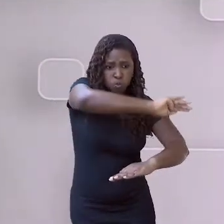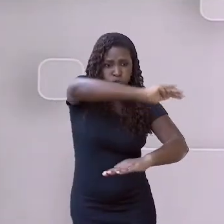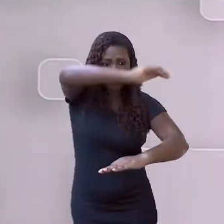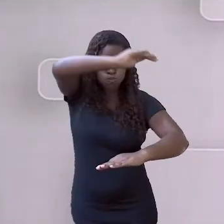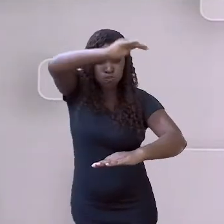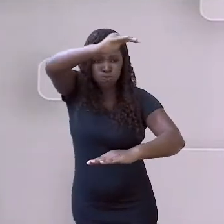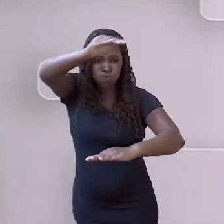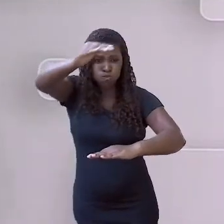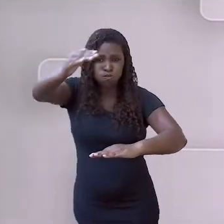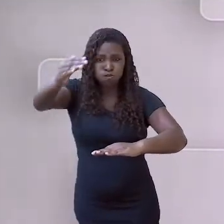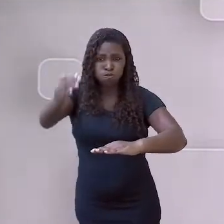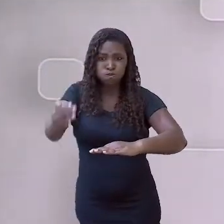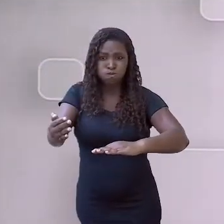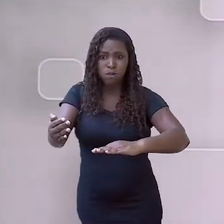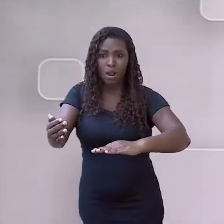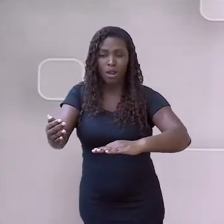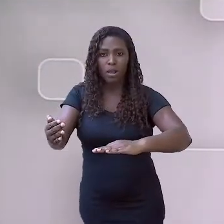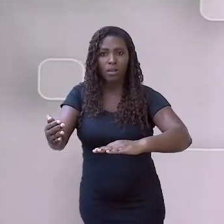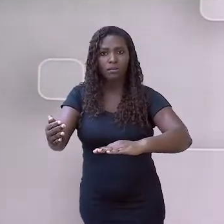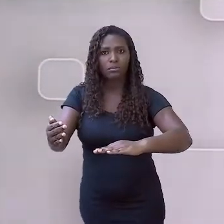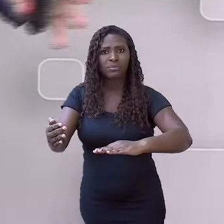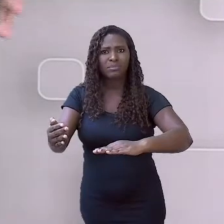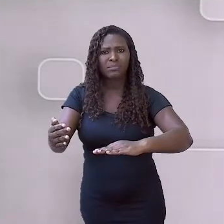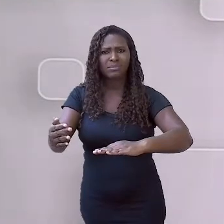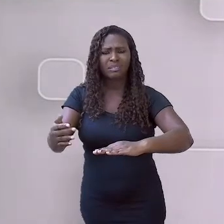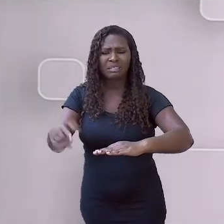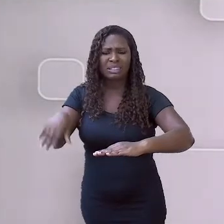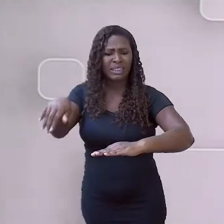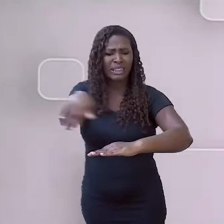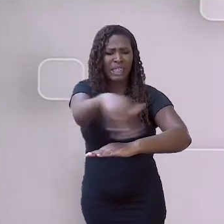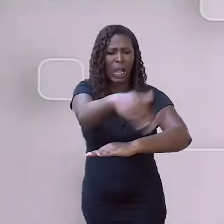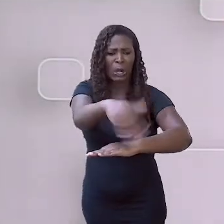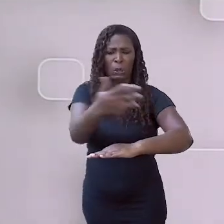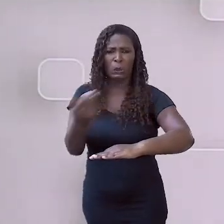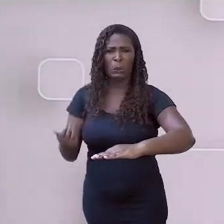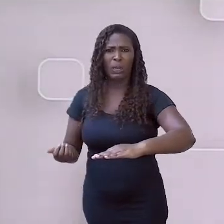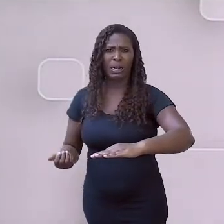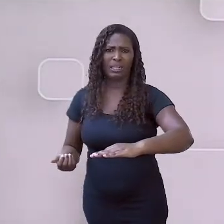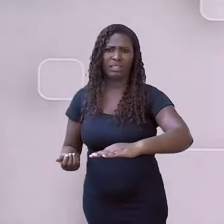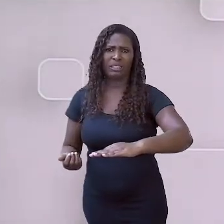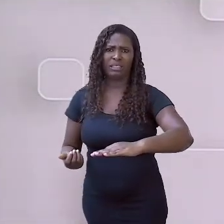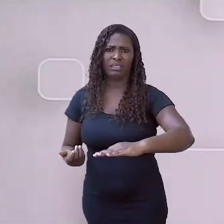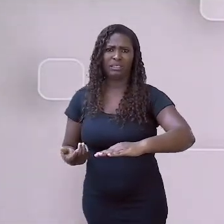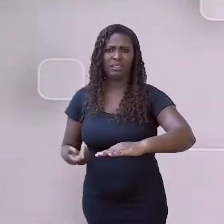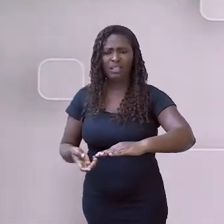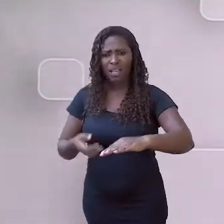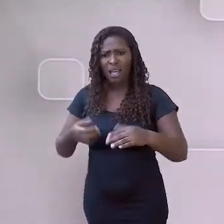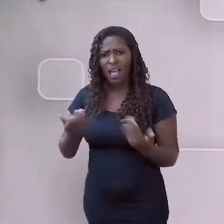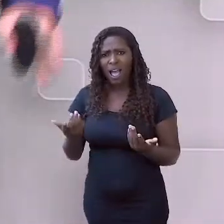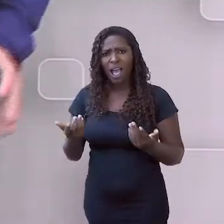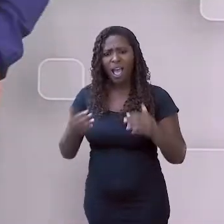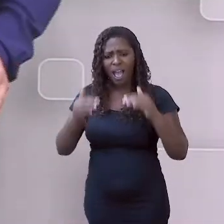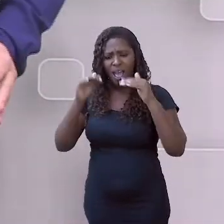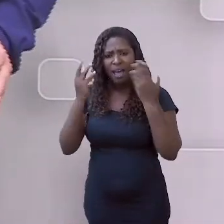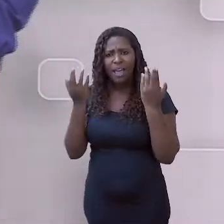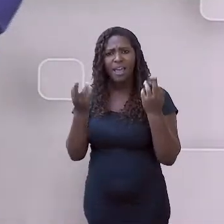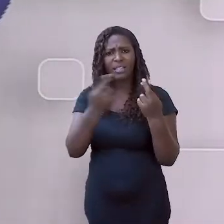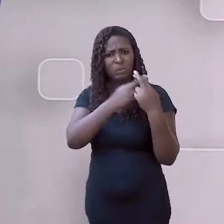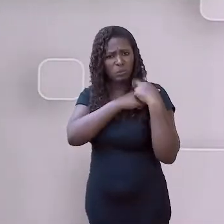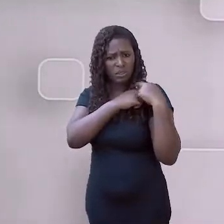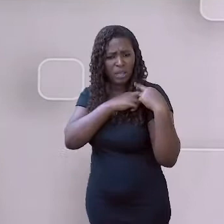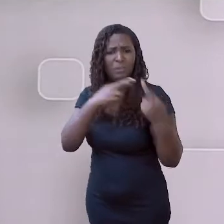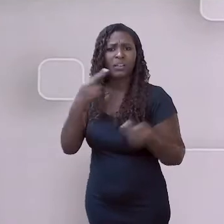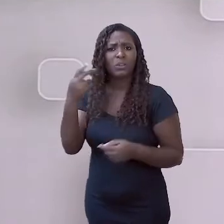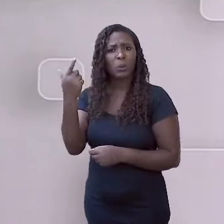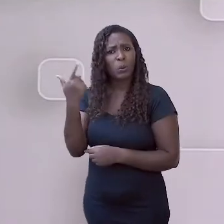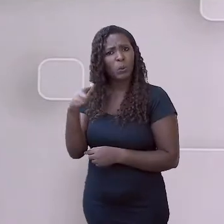Por quê? Porque tudo que nós fazemos de maneira irresponsável traz consequências.